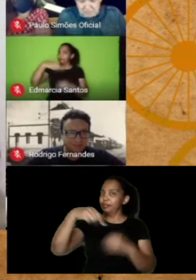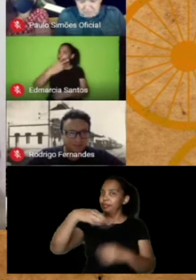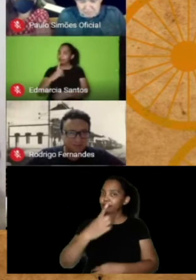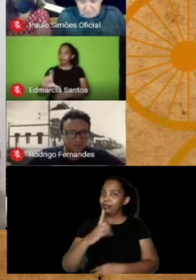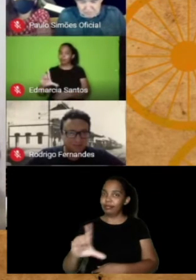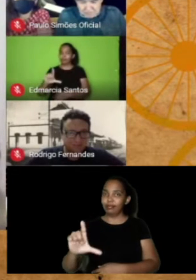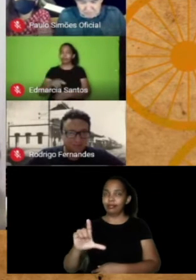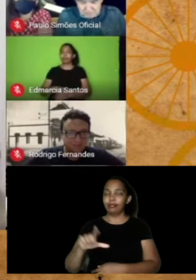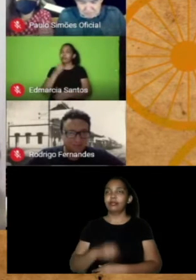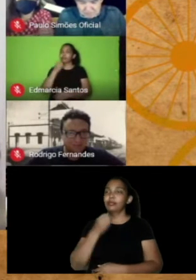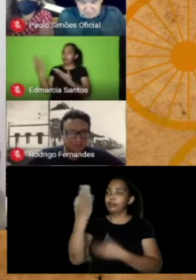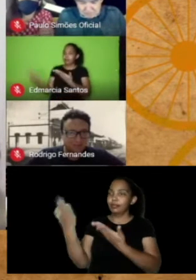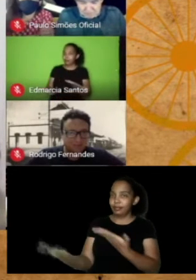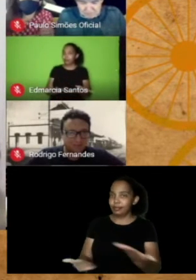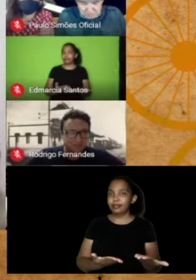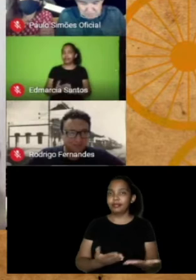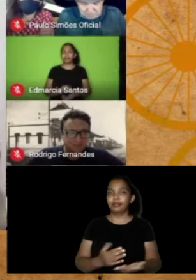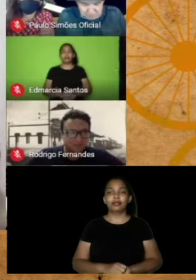Rodrigo, a fala é sua.